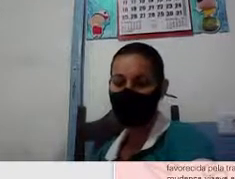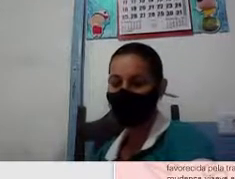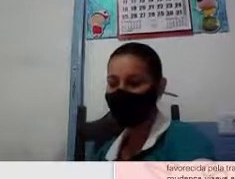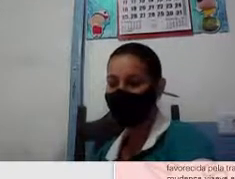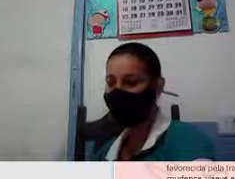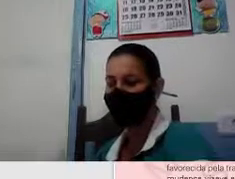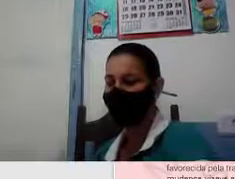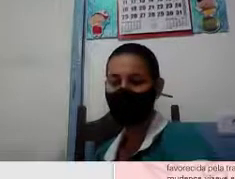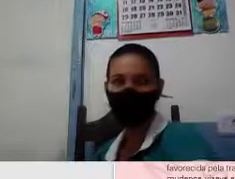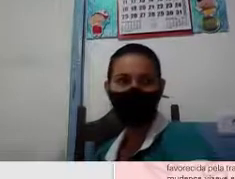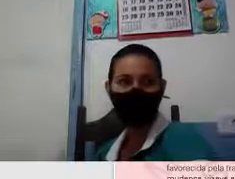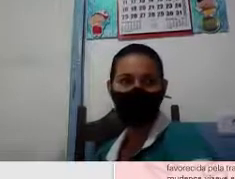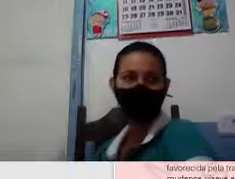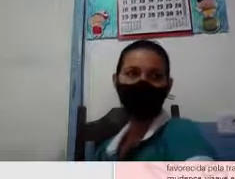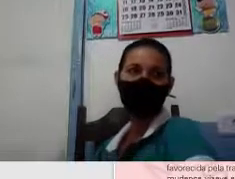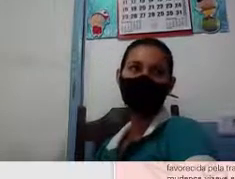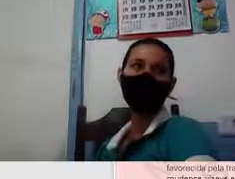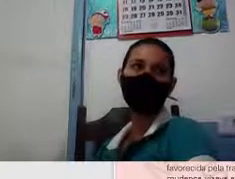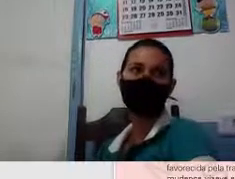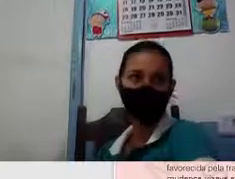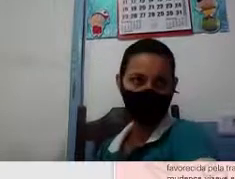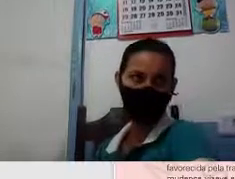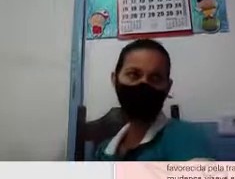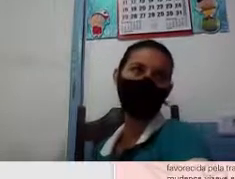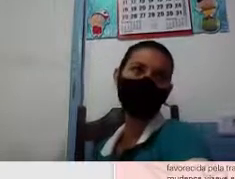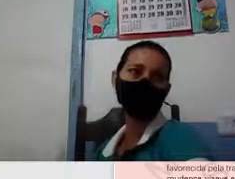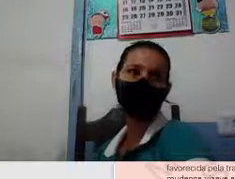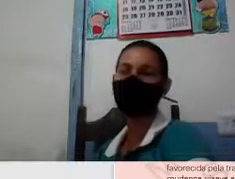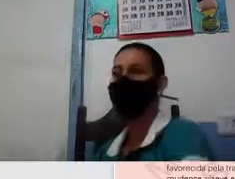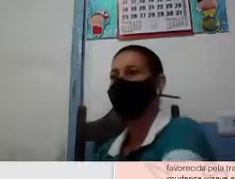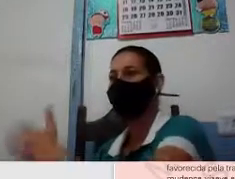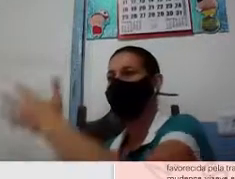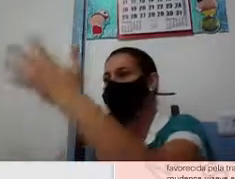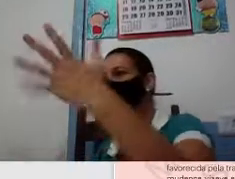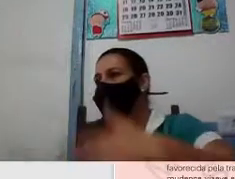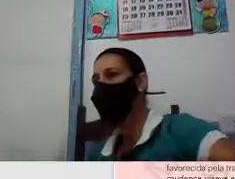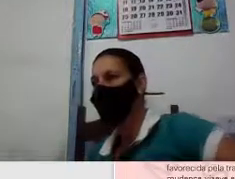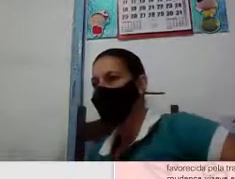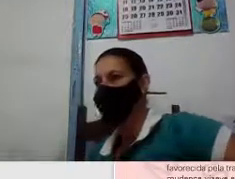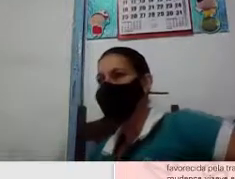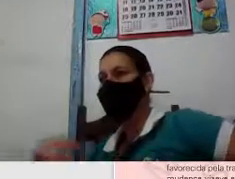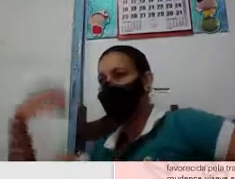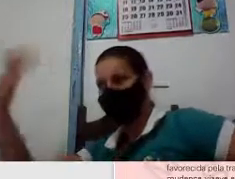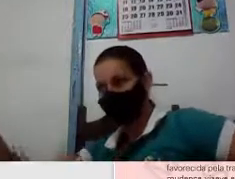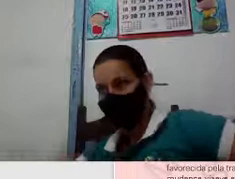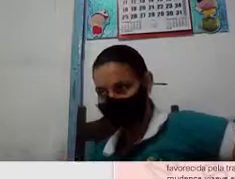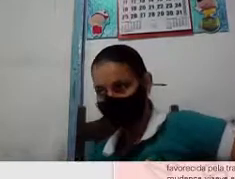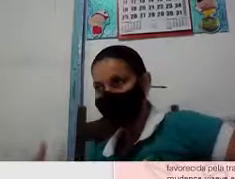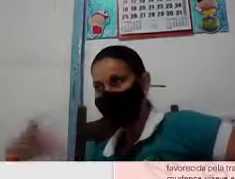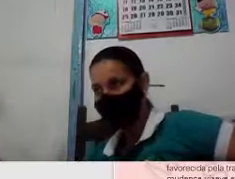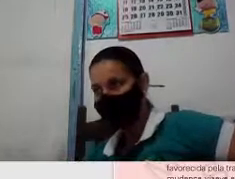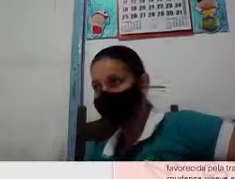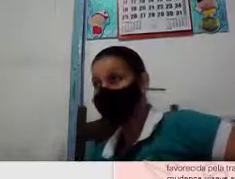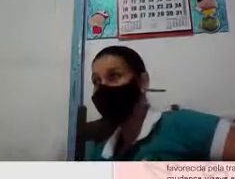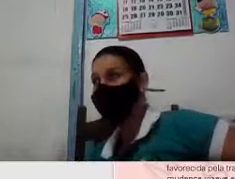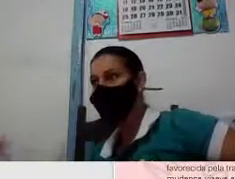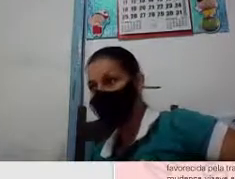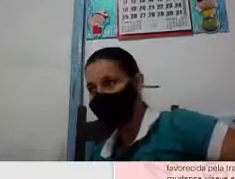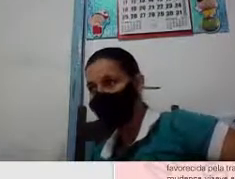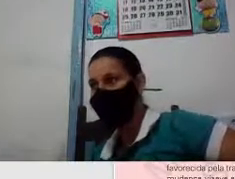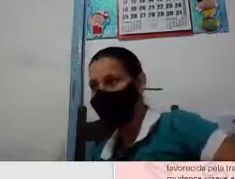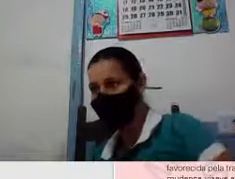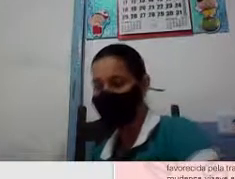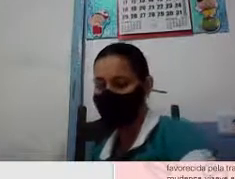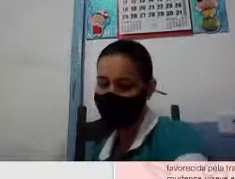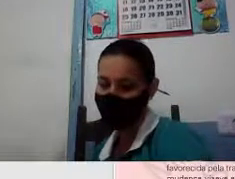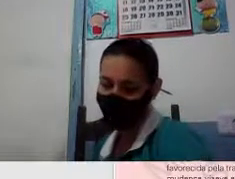Chegava a ser, não existia essa norma dentro da igreja, então chegava a ser, né, exposto assim, né,